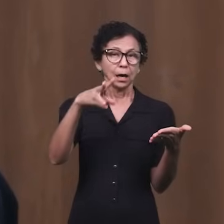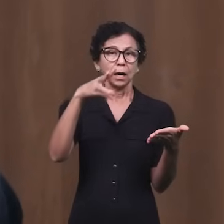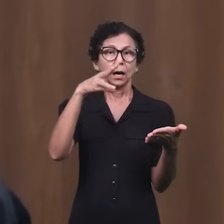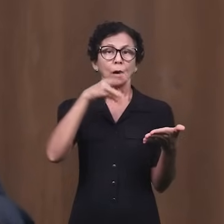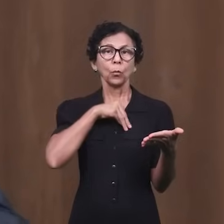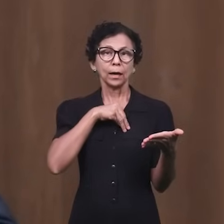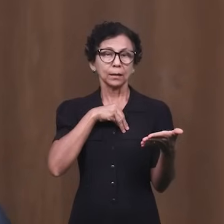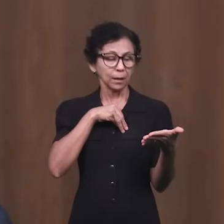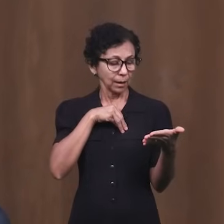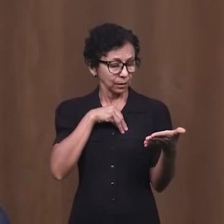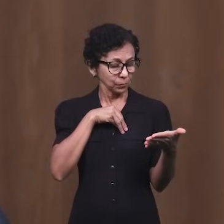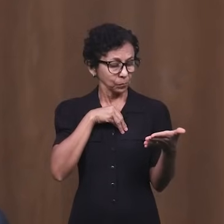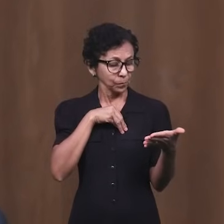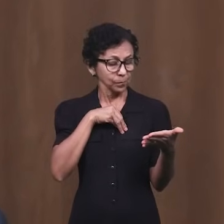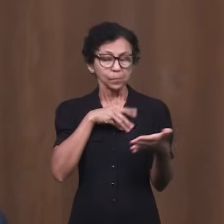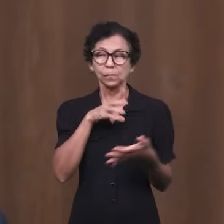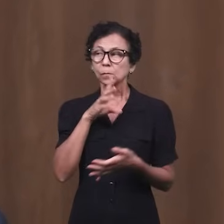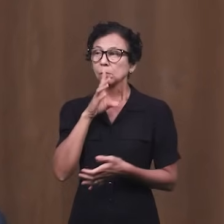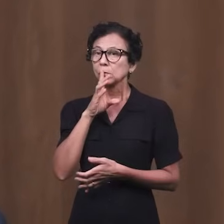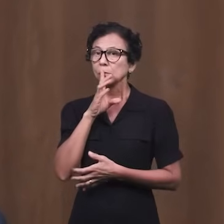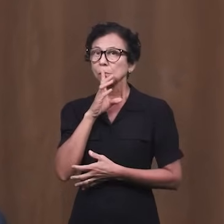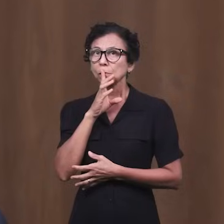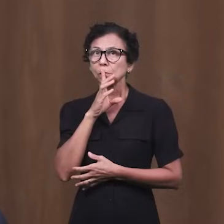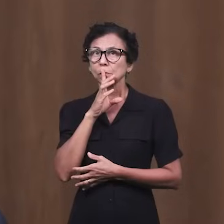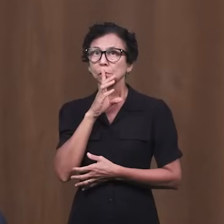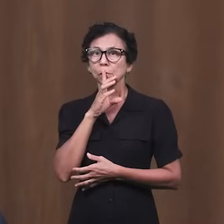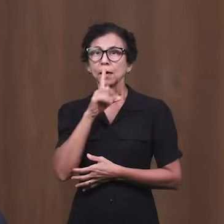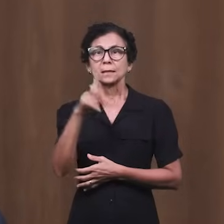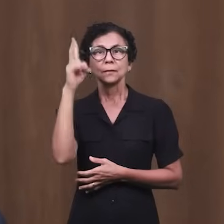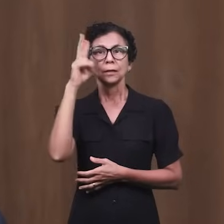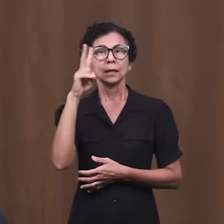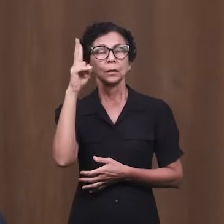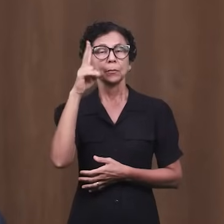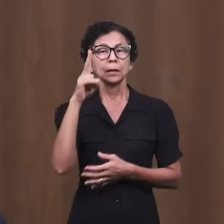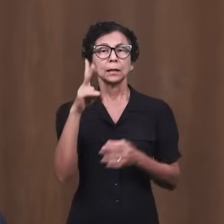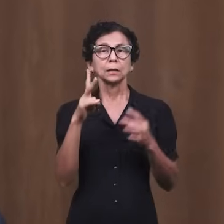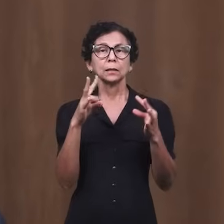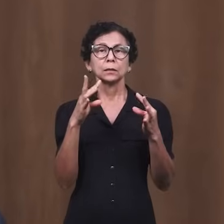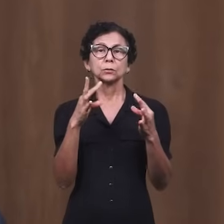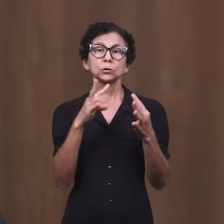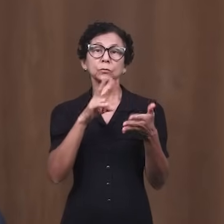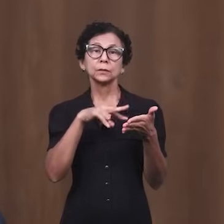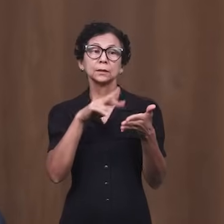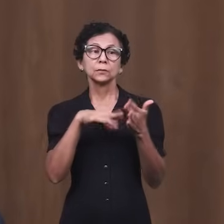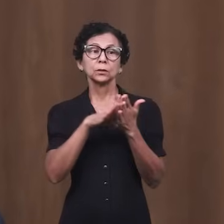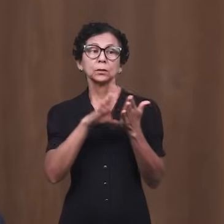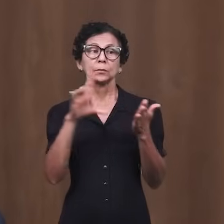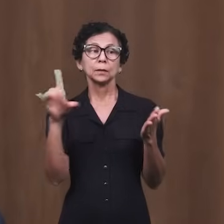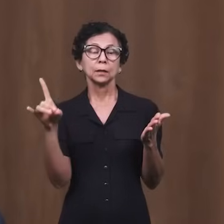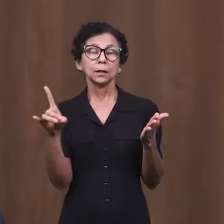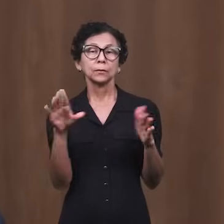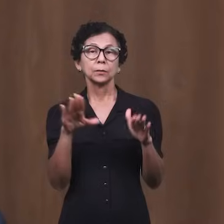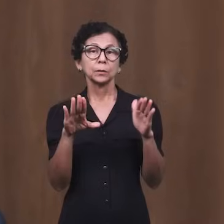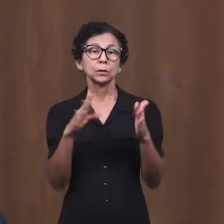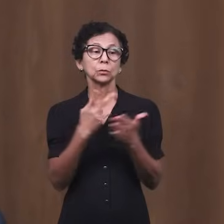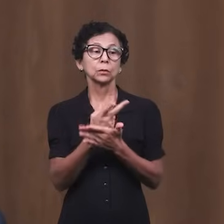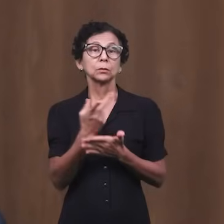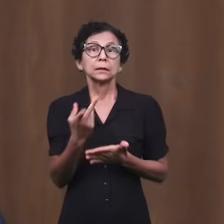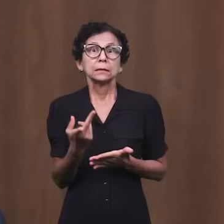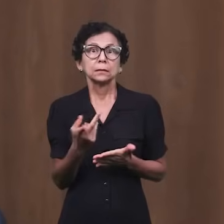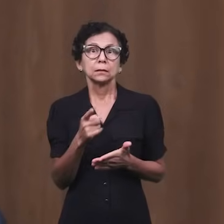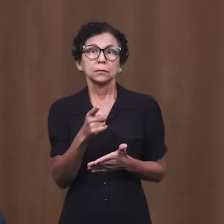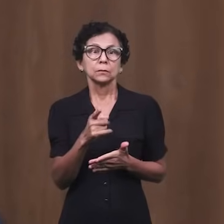situação ah Nem só de pão vive o homem mas de toda a palavra que sai da boca de Deus